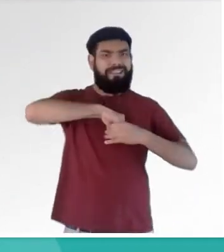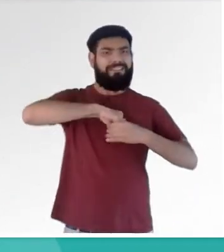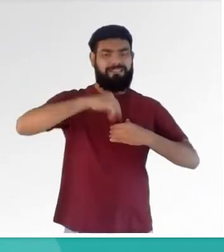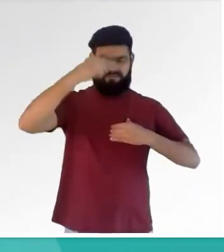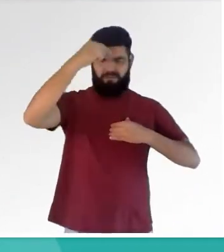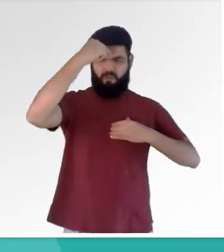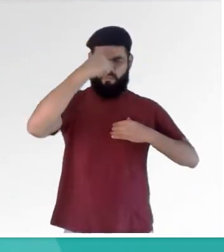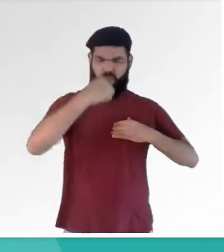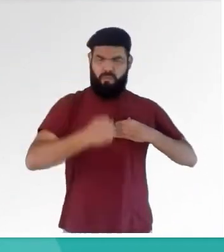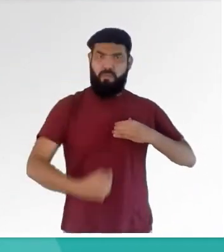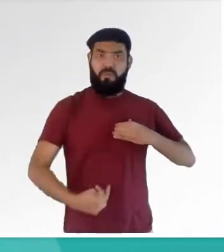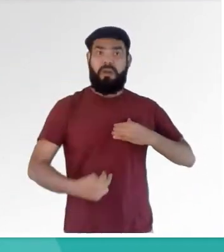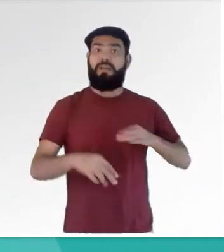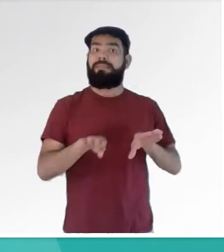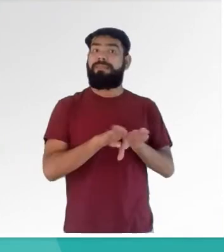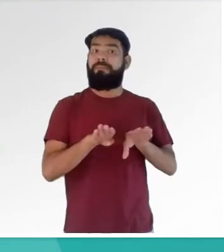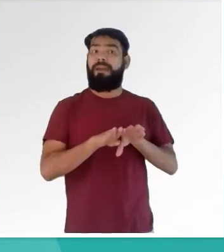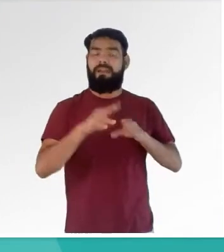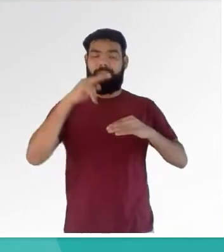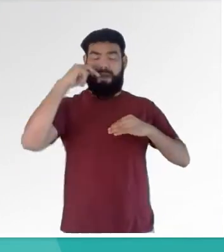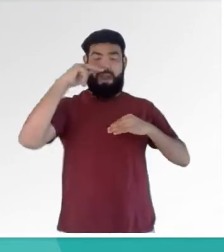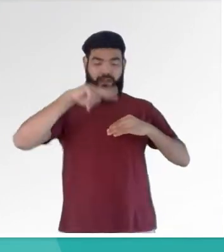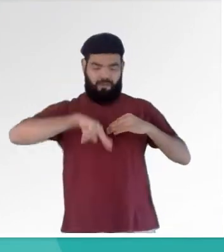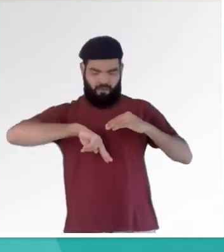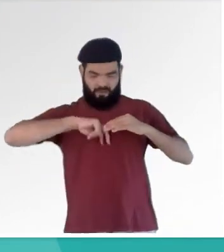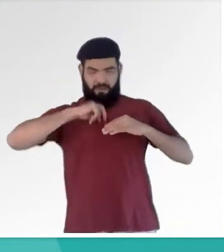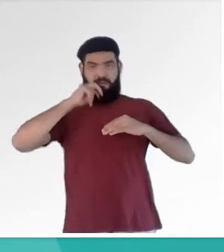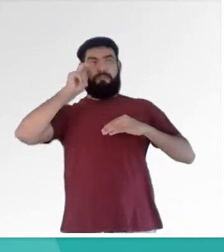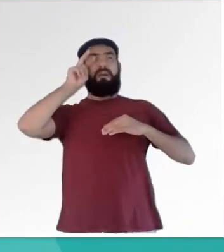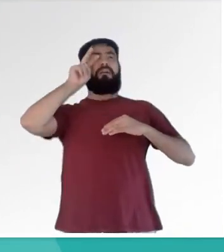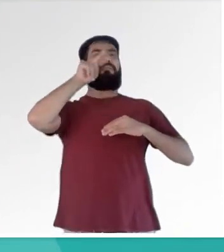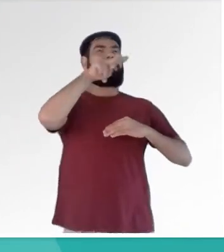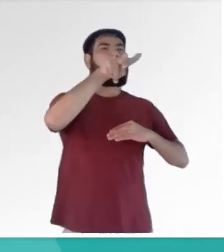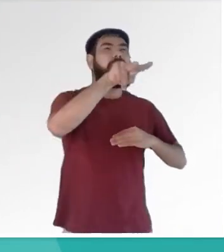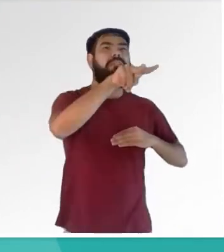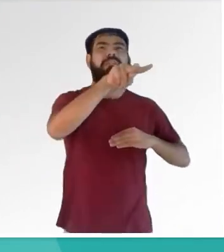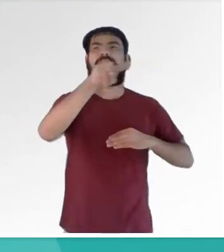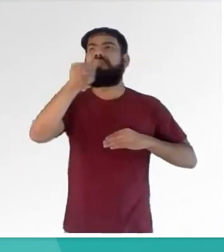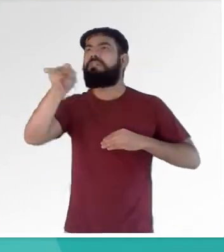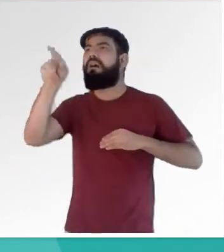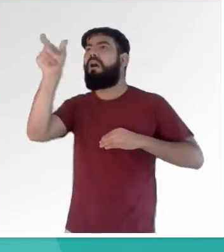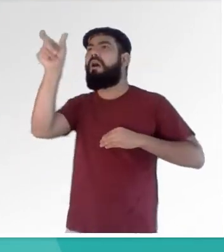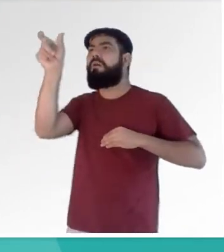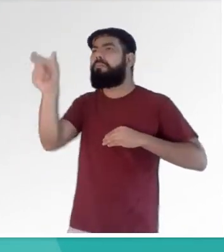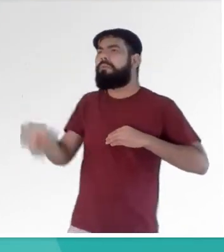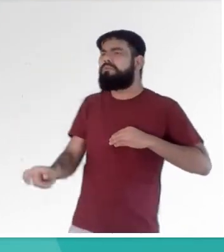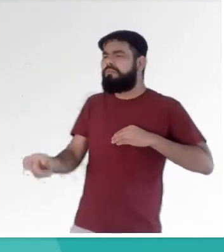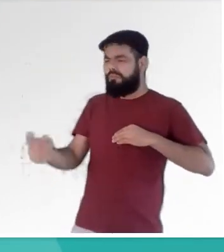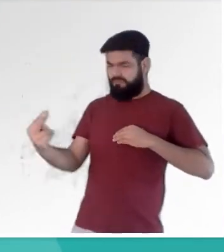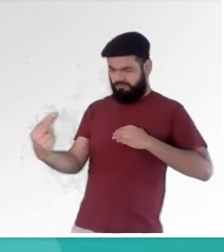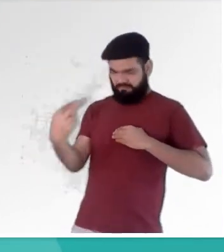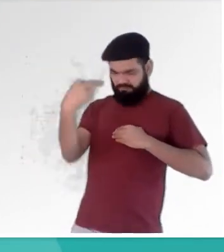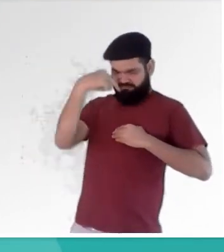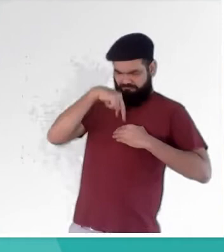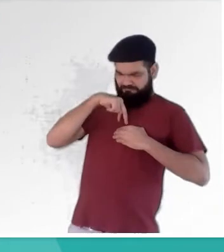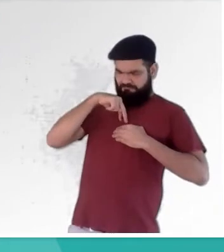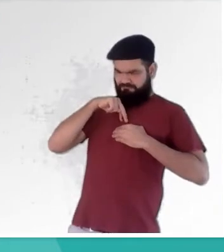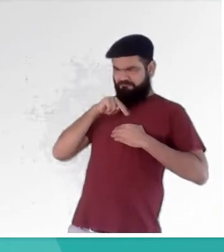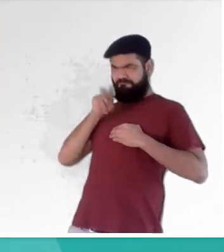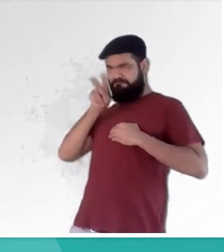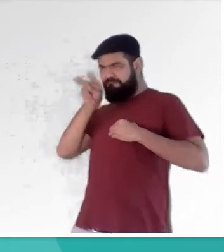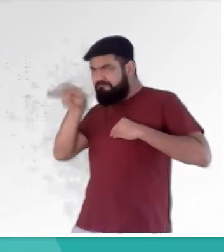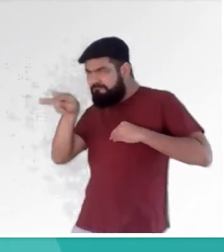para fora de nós. Nós olhamos para aquelas pessoas que estão e convivem na nossa